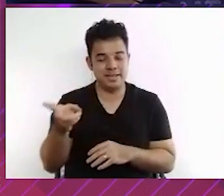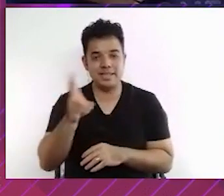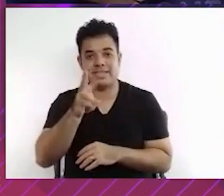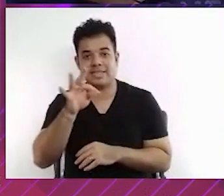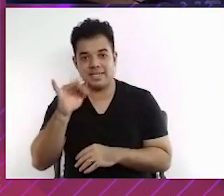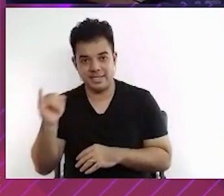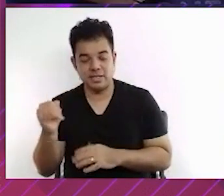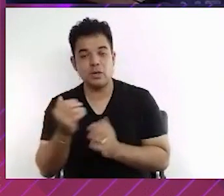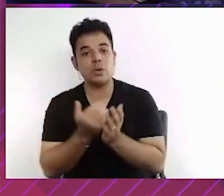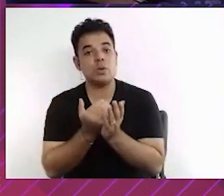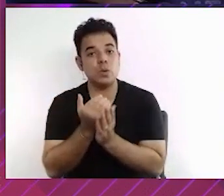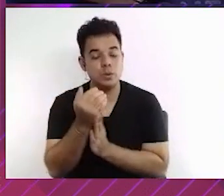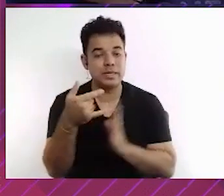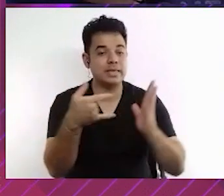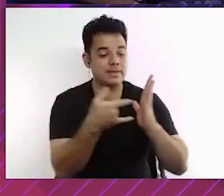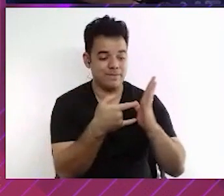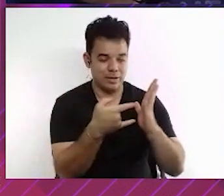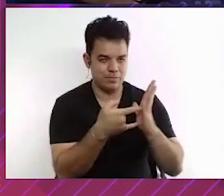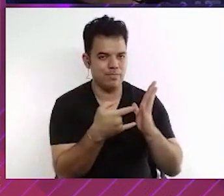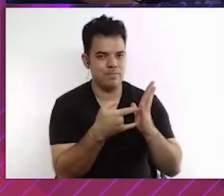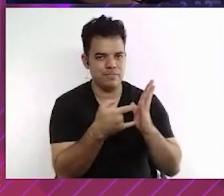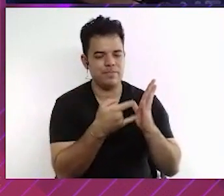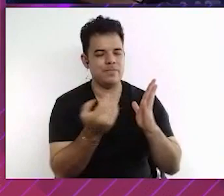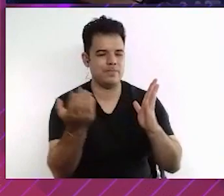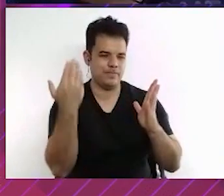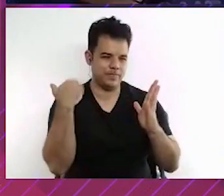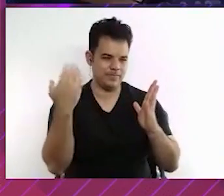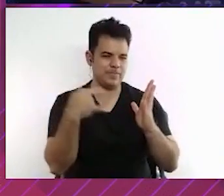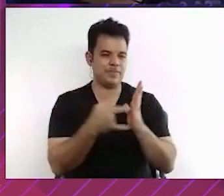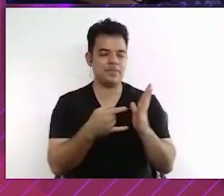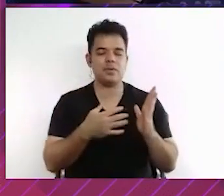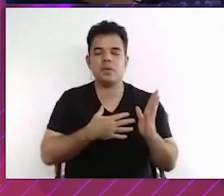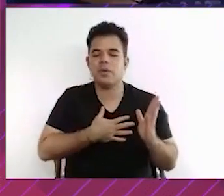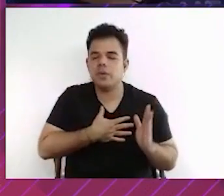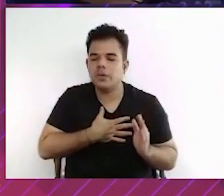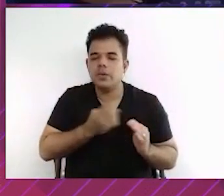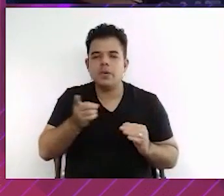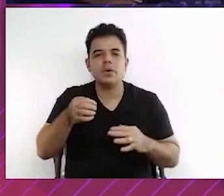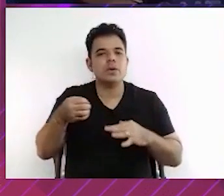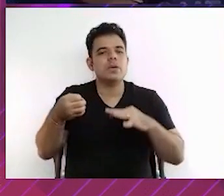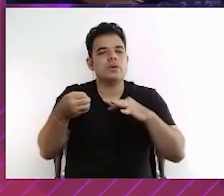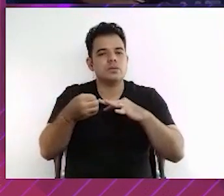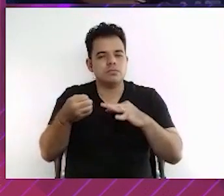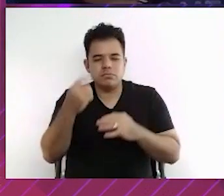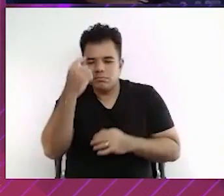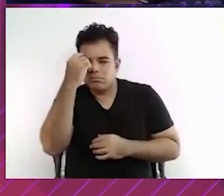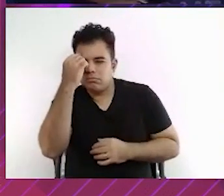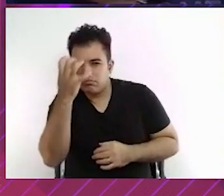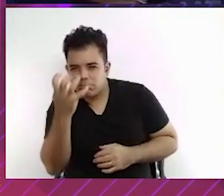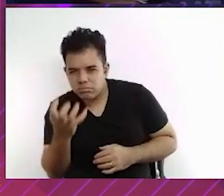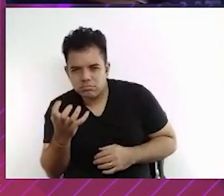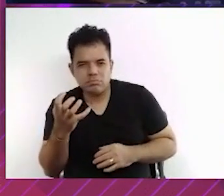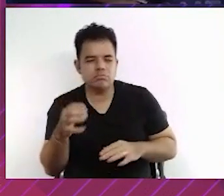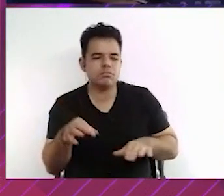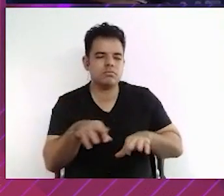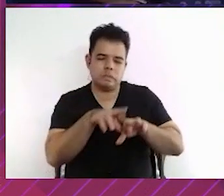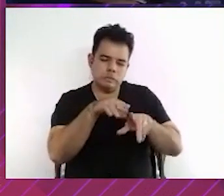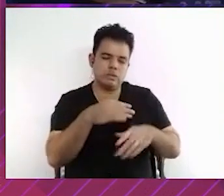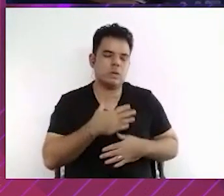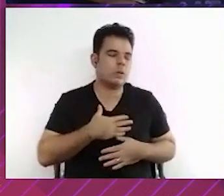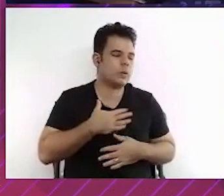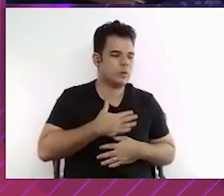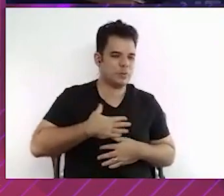verdade, como desenvolvedora, mas eu sempre gostei muito dessa parte de inteligência artificial e ciência de dados. No